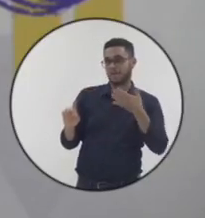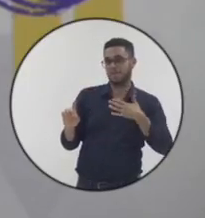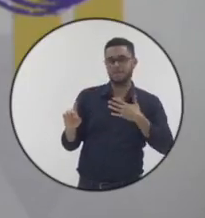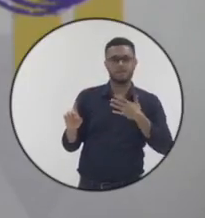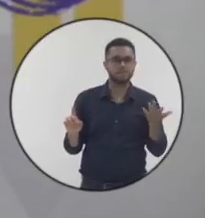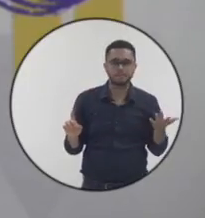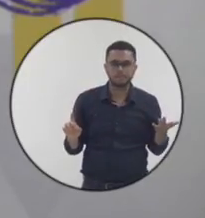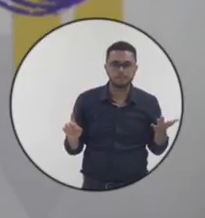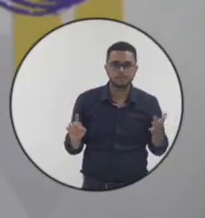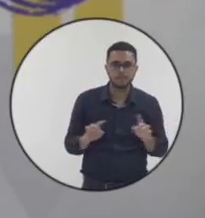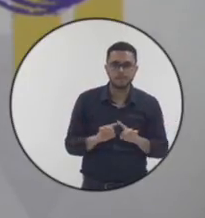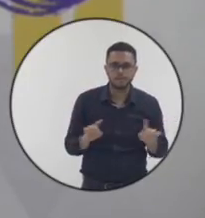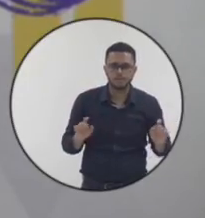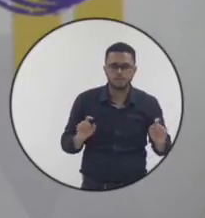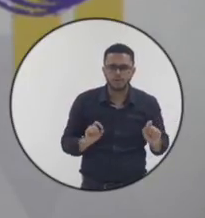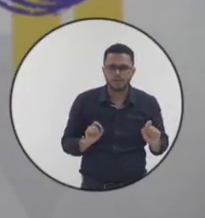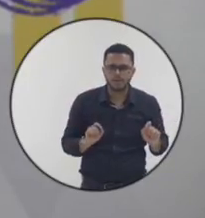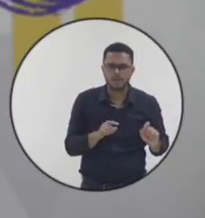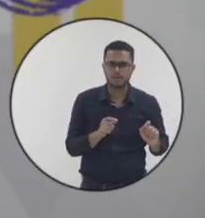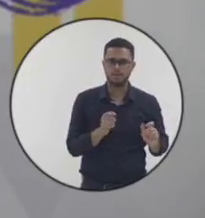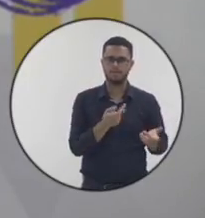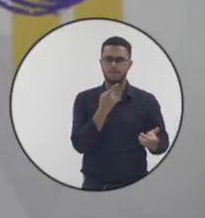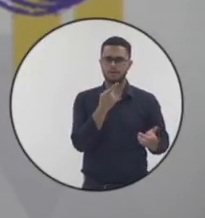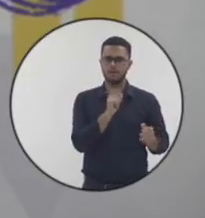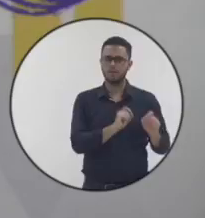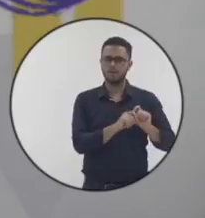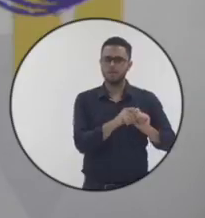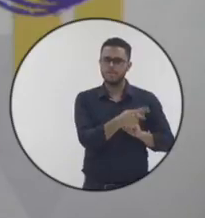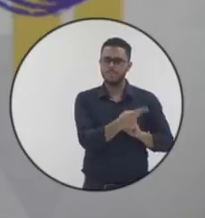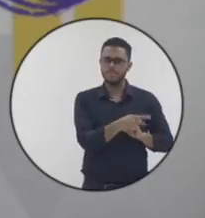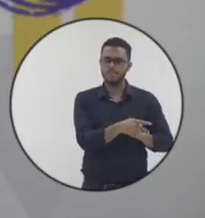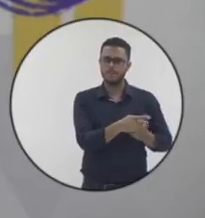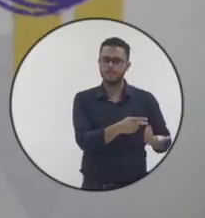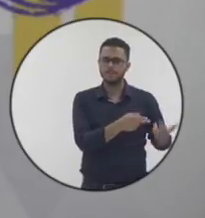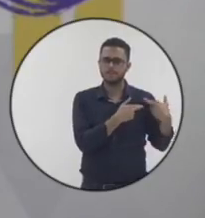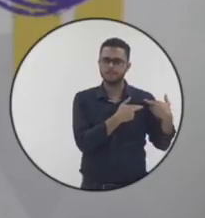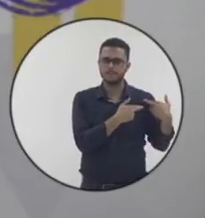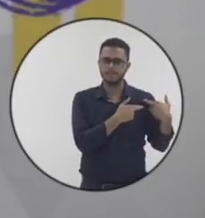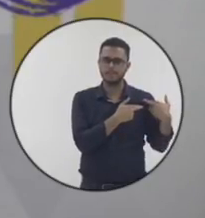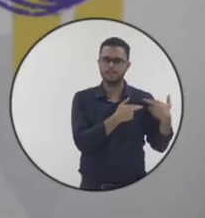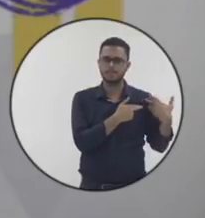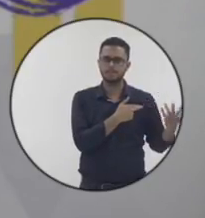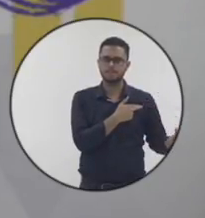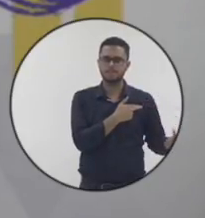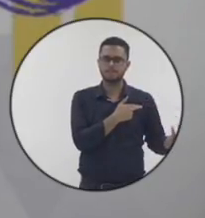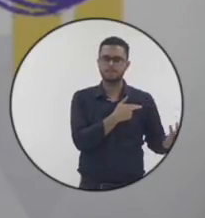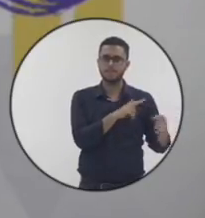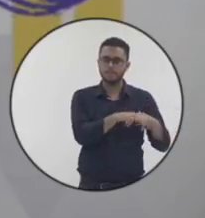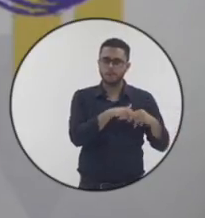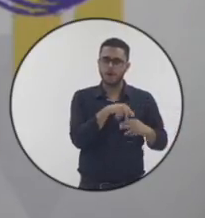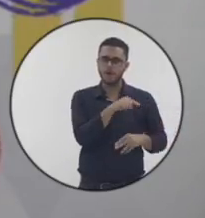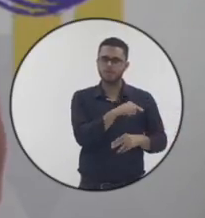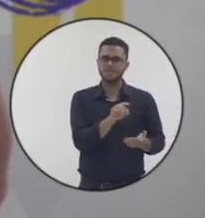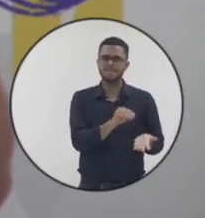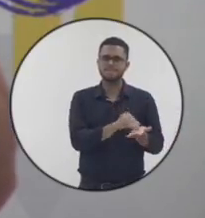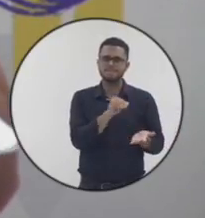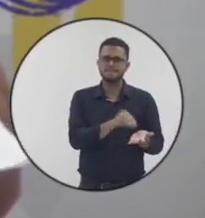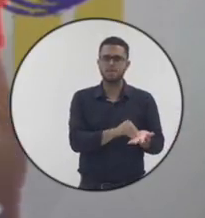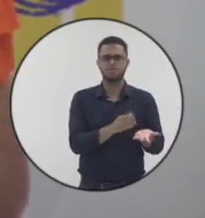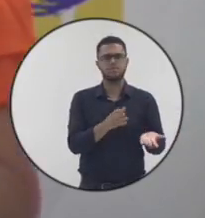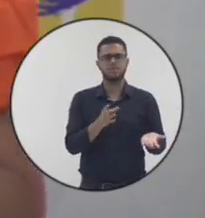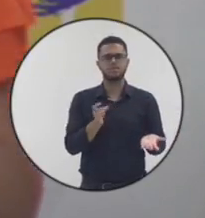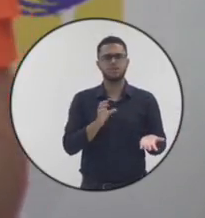é... o que foi determinado que se faça. Né? E aí, a partir dessa covardia, né, coloca